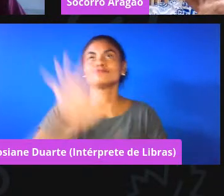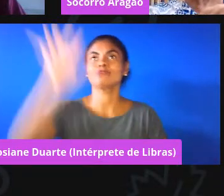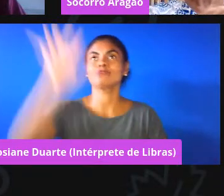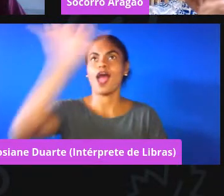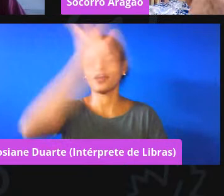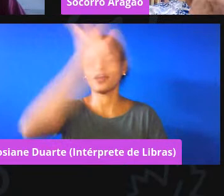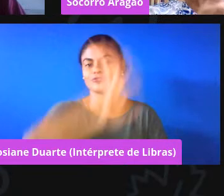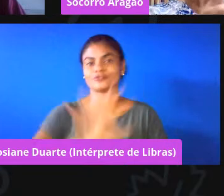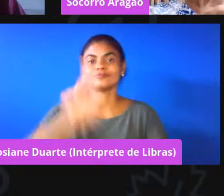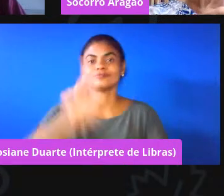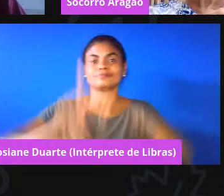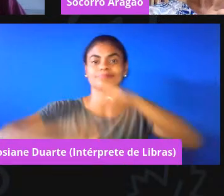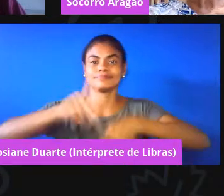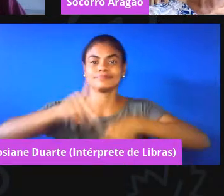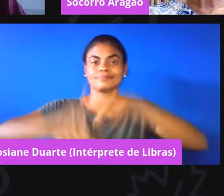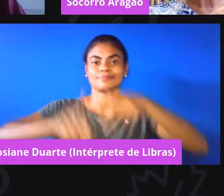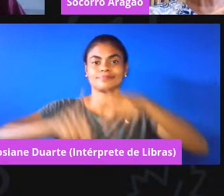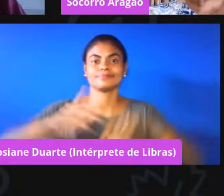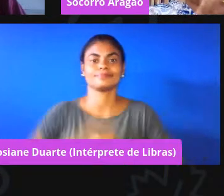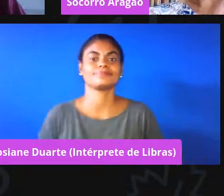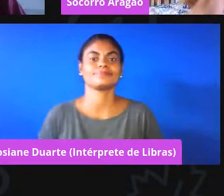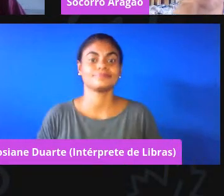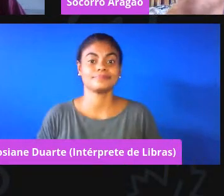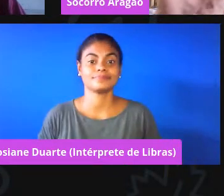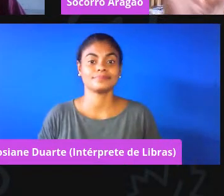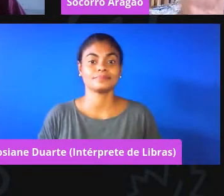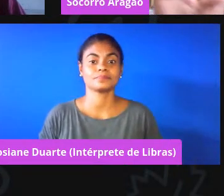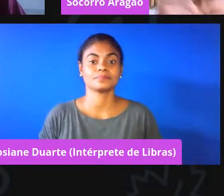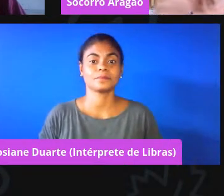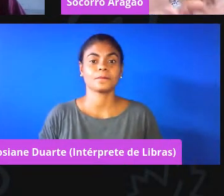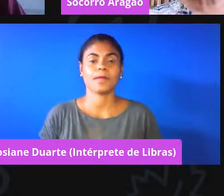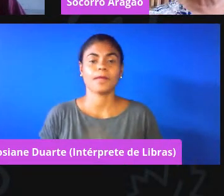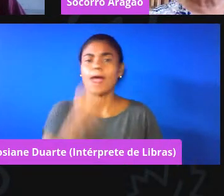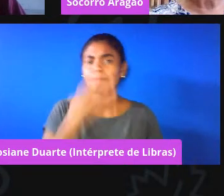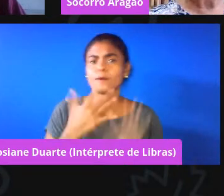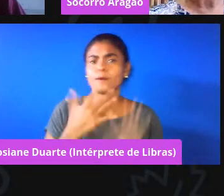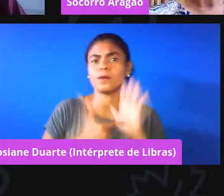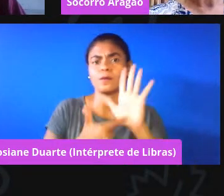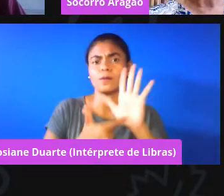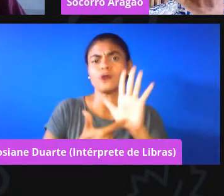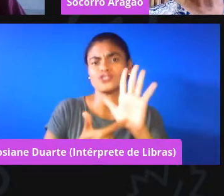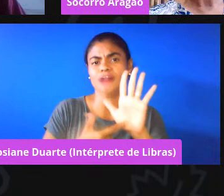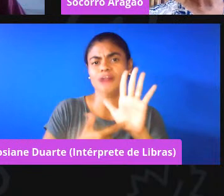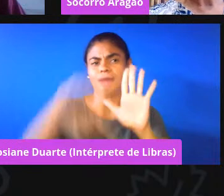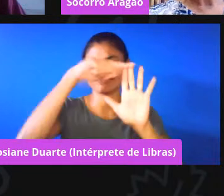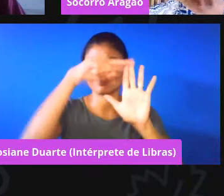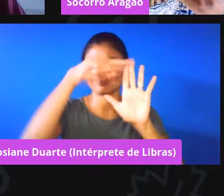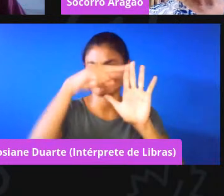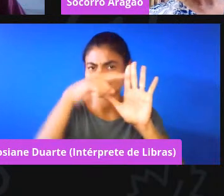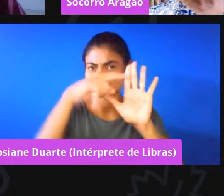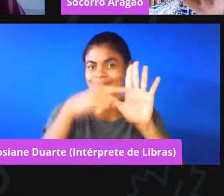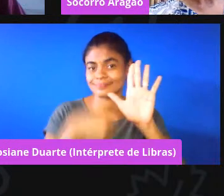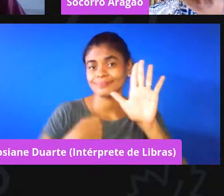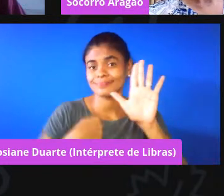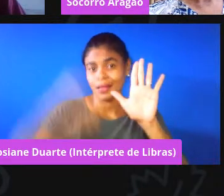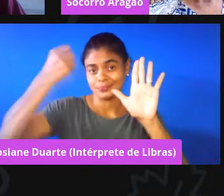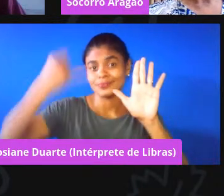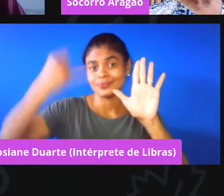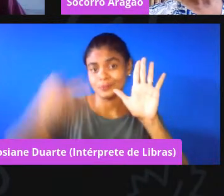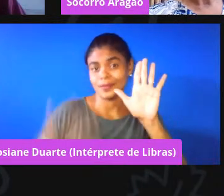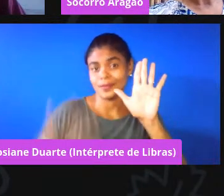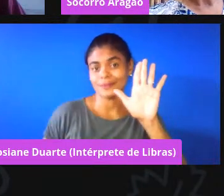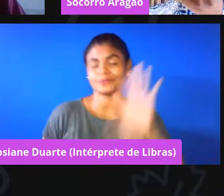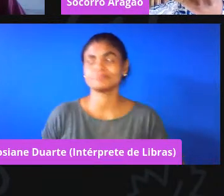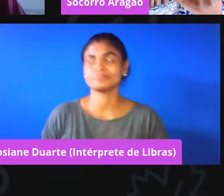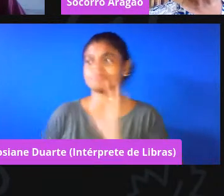Se você passar aquele sumário que eu mandei para você no slide, é bom para a pessoa já saber o que é que eu vou falar. Certo. Né? Vou começar a projetar